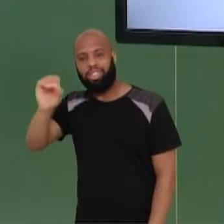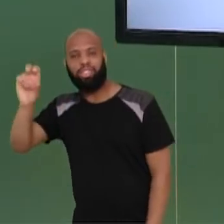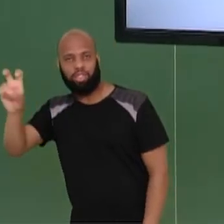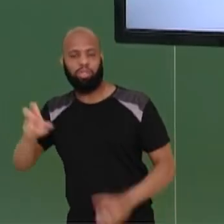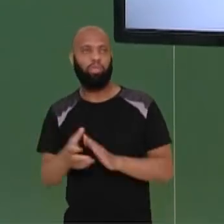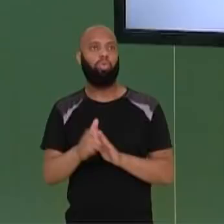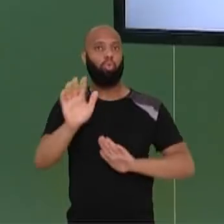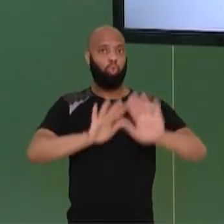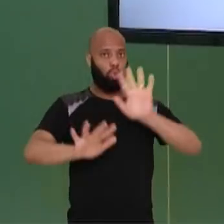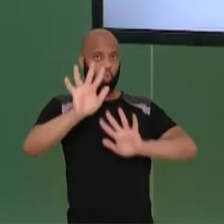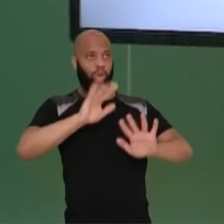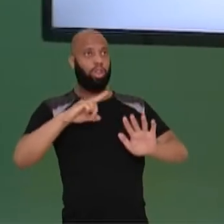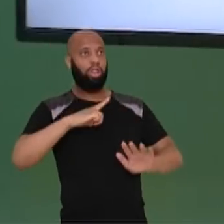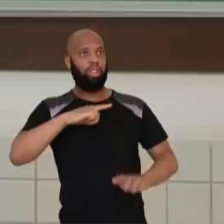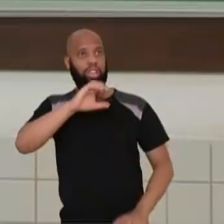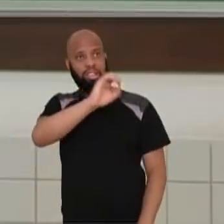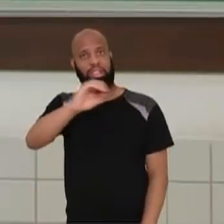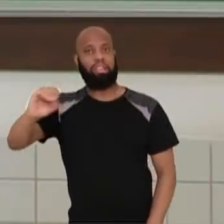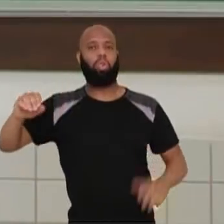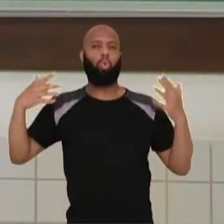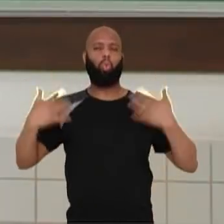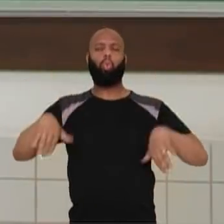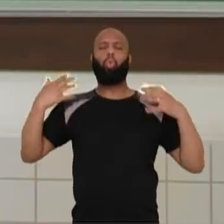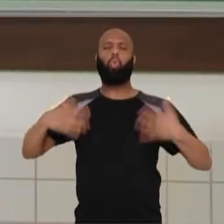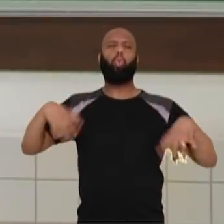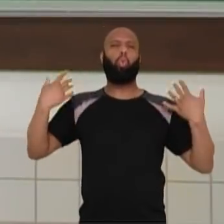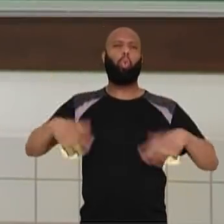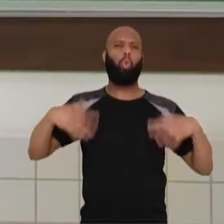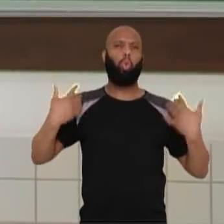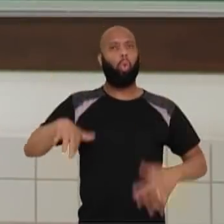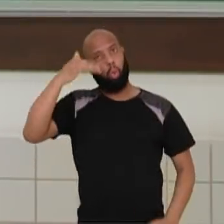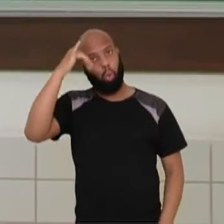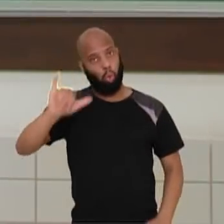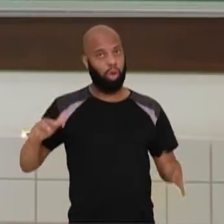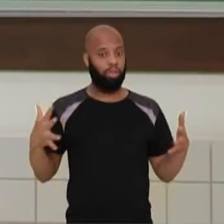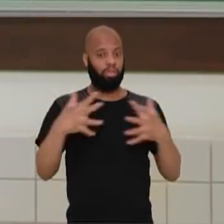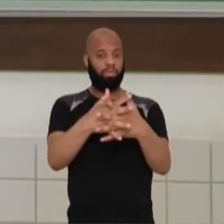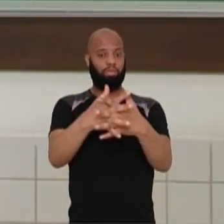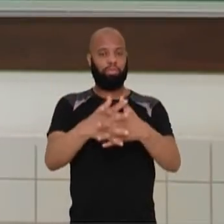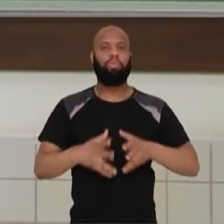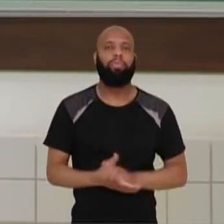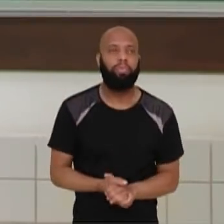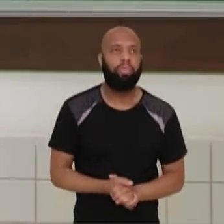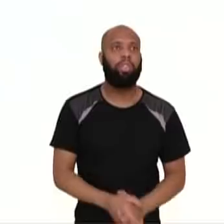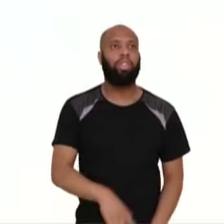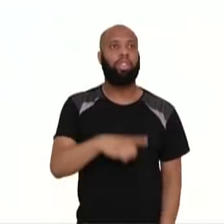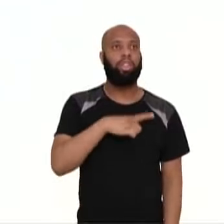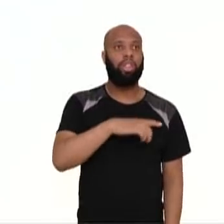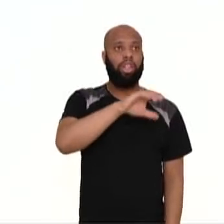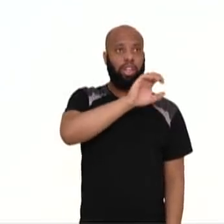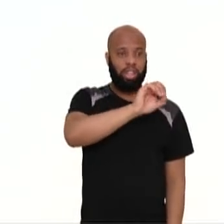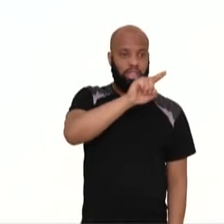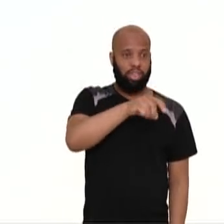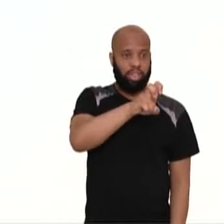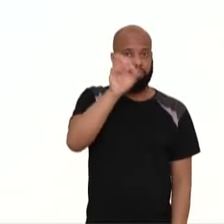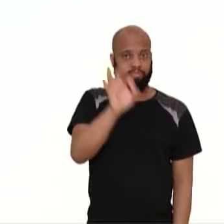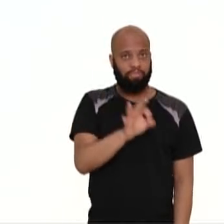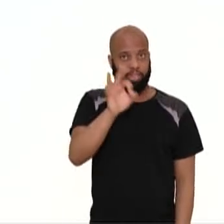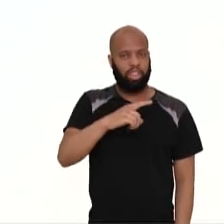0,005. Então, cuidado que tem muito zero aí nesse negócio, tá bom? Pra gente não se confundir. Então, ó, 0,5%